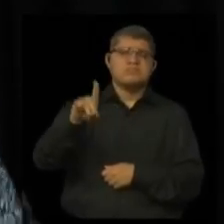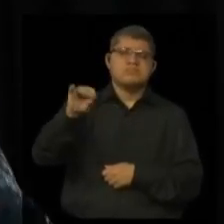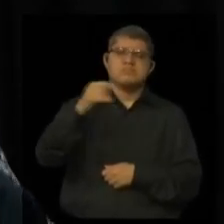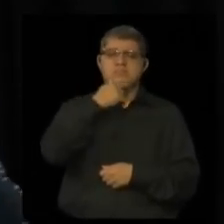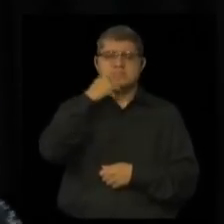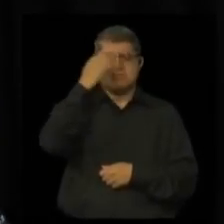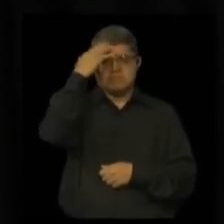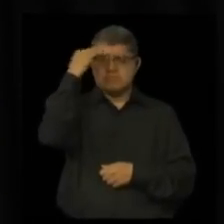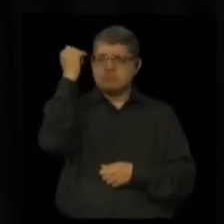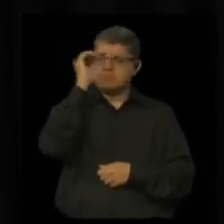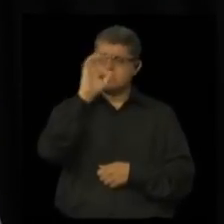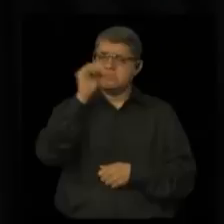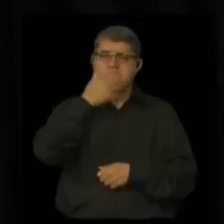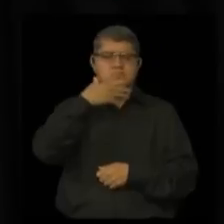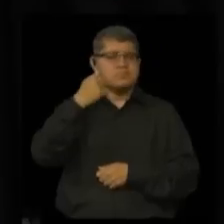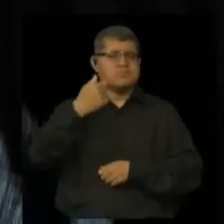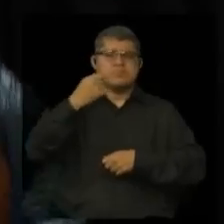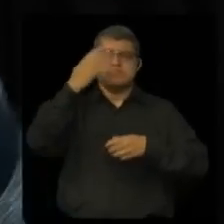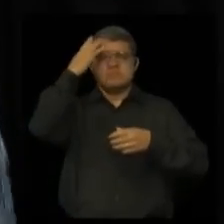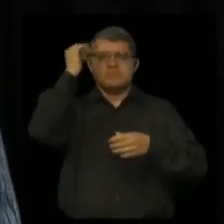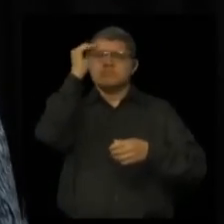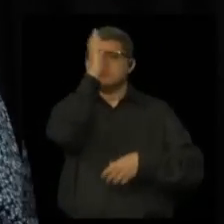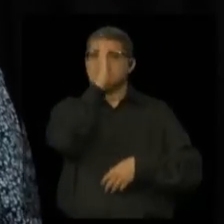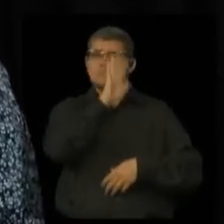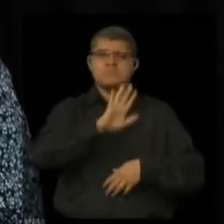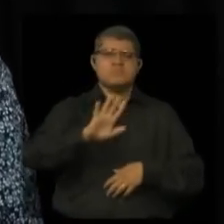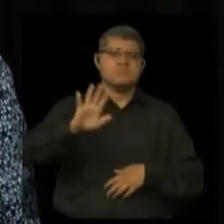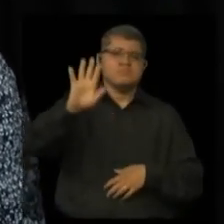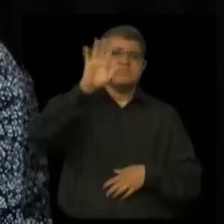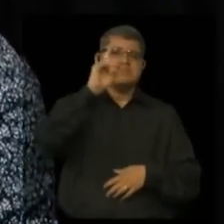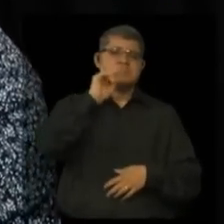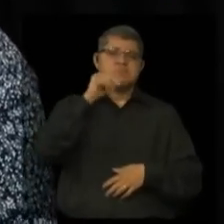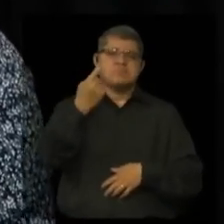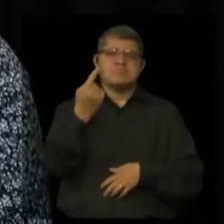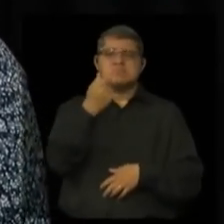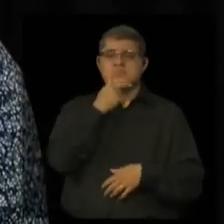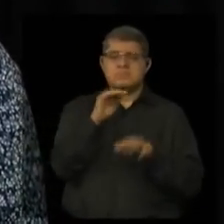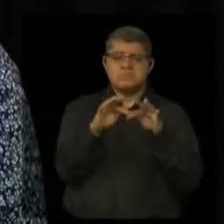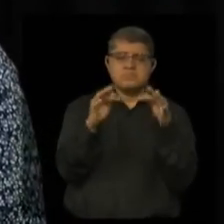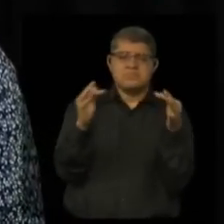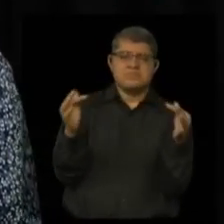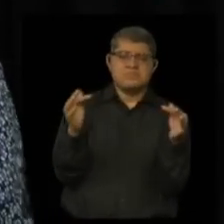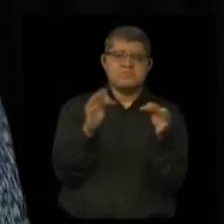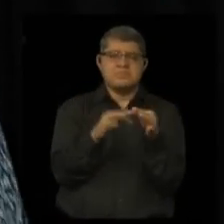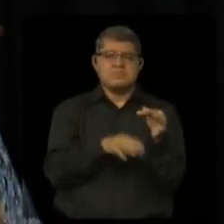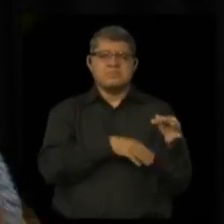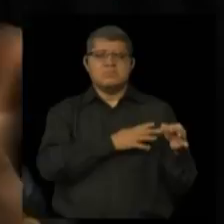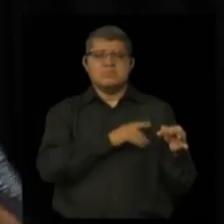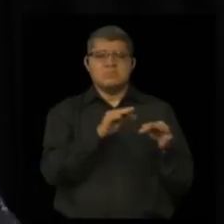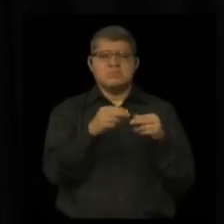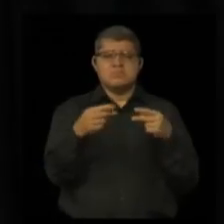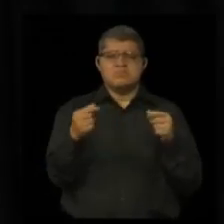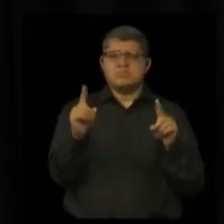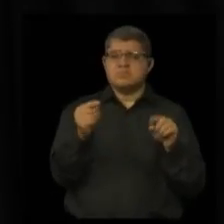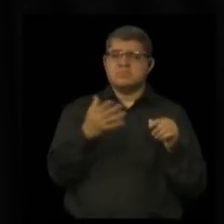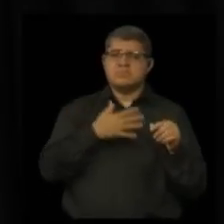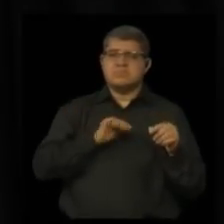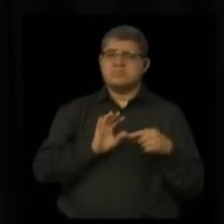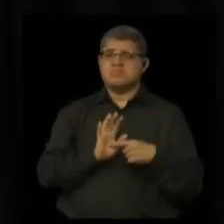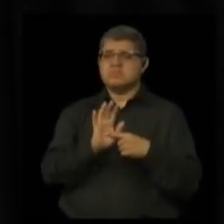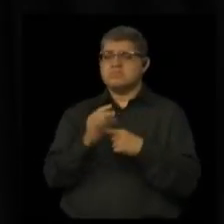dos artistas, um dos melhores artistas do Brasil. Mas ele tem uma humildade, né? E ele tem uma coisa nele que ele não gosta